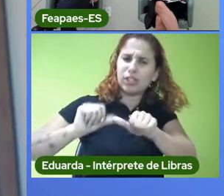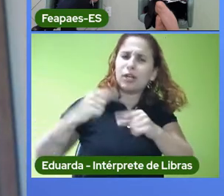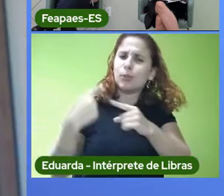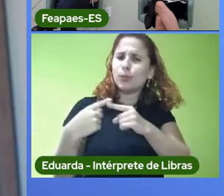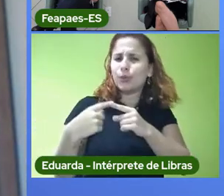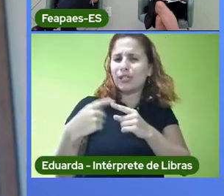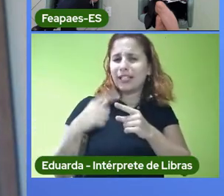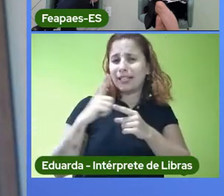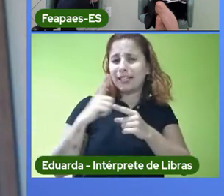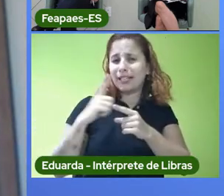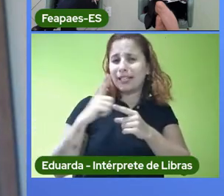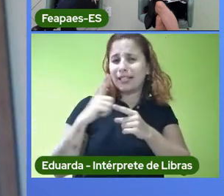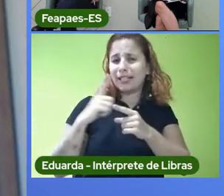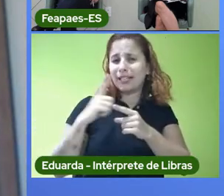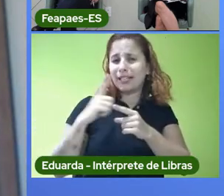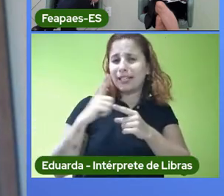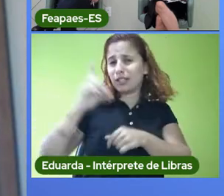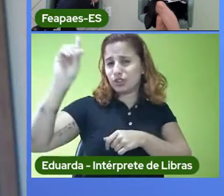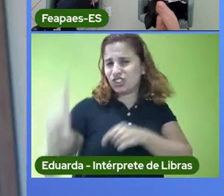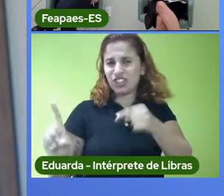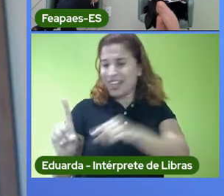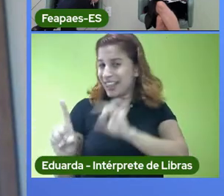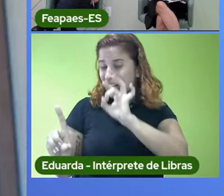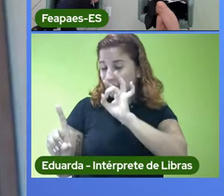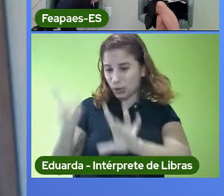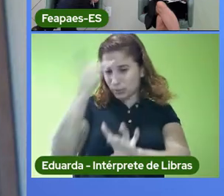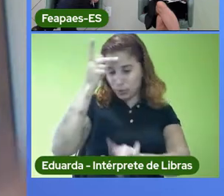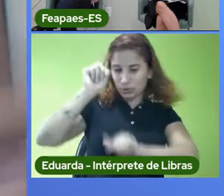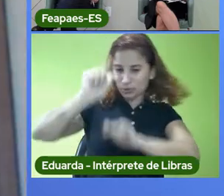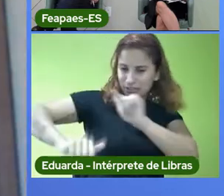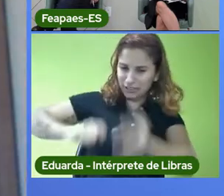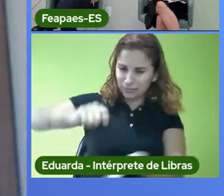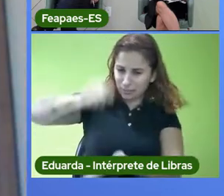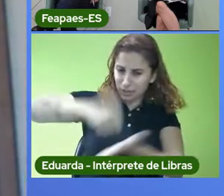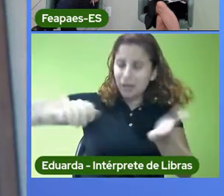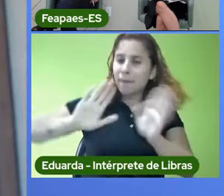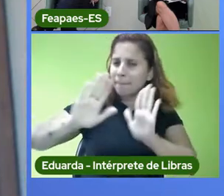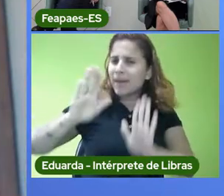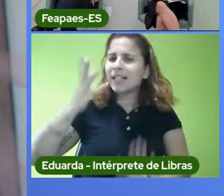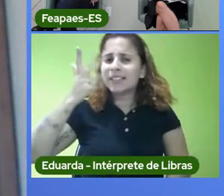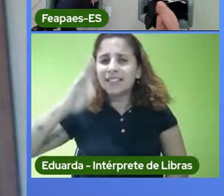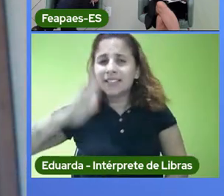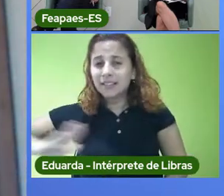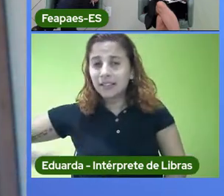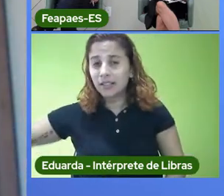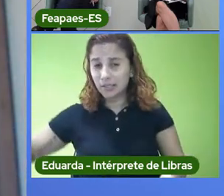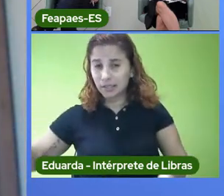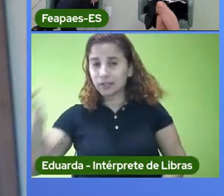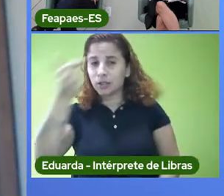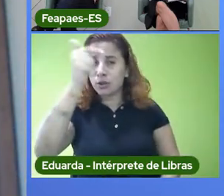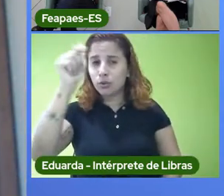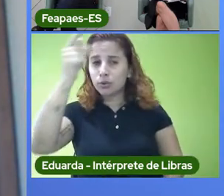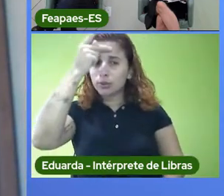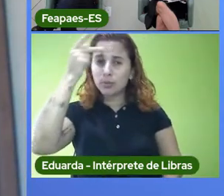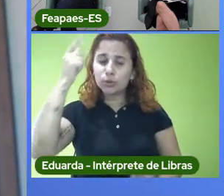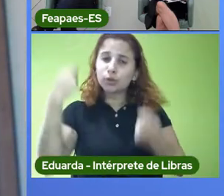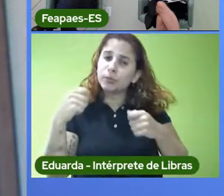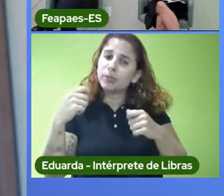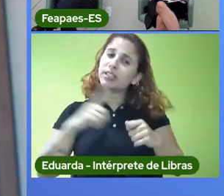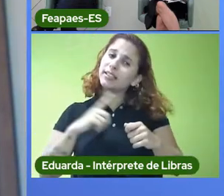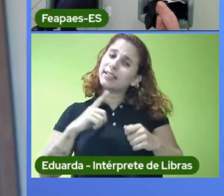é cidadão não é só aquele que trabalha, mas as crianças também são cidadãs, todas as demais pessoas precisam de ter acesso a um conjunto de